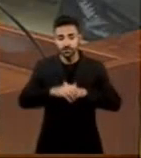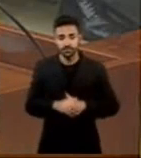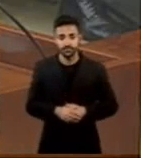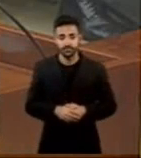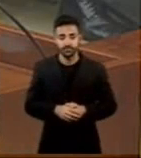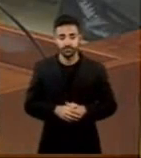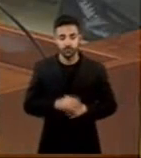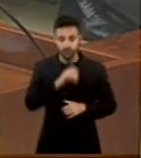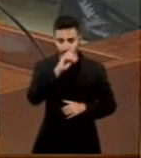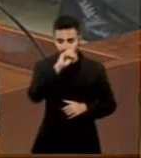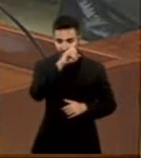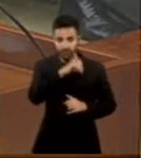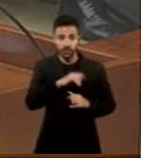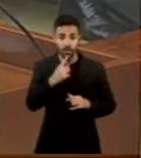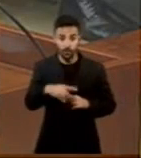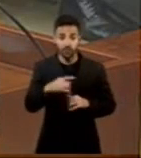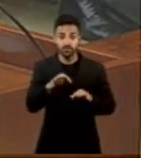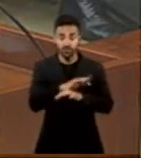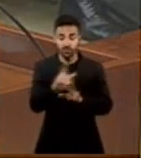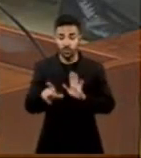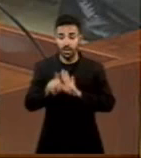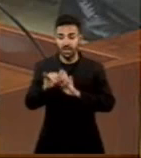aconteceu? Veio a lei